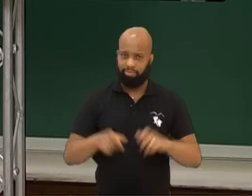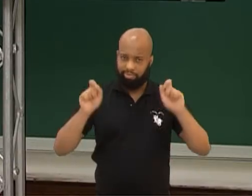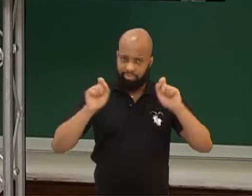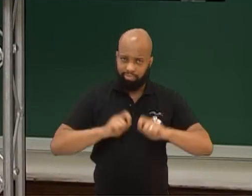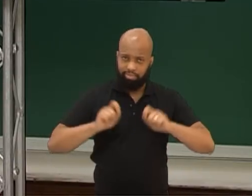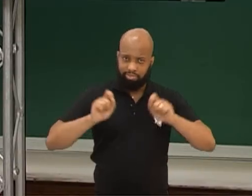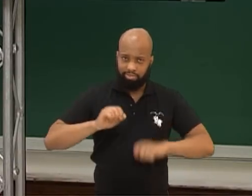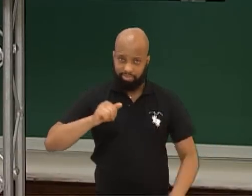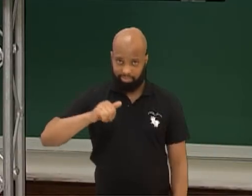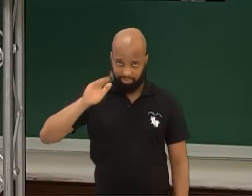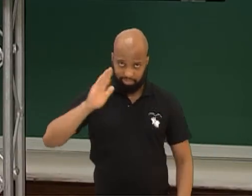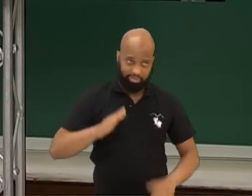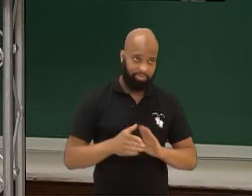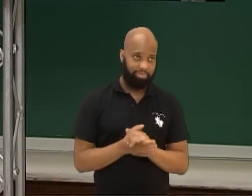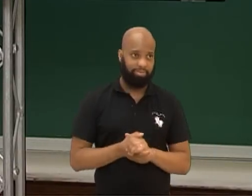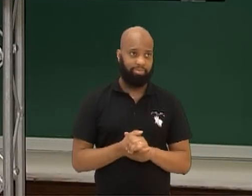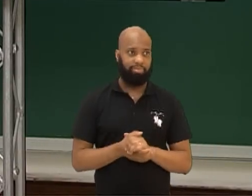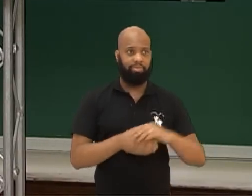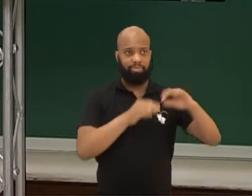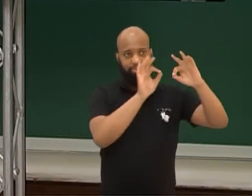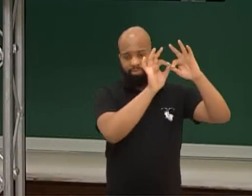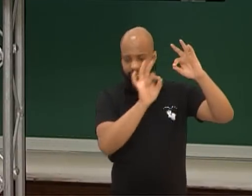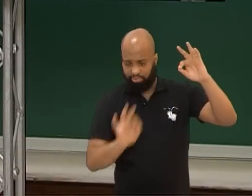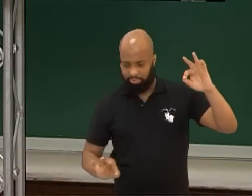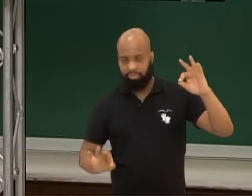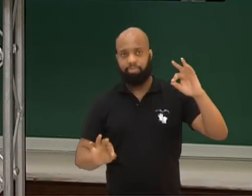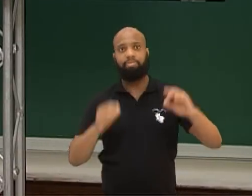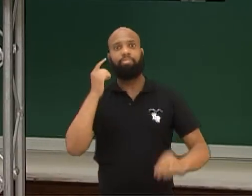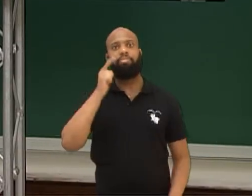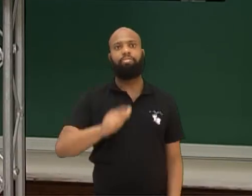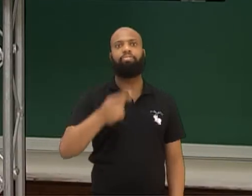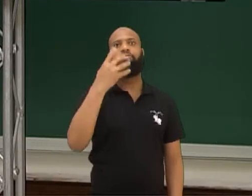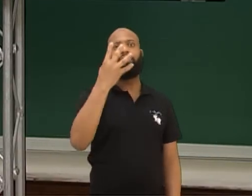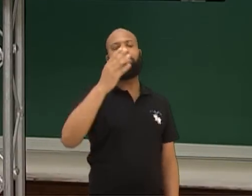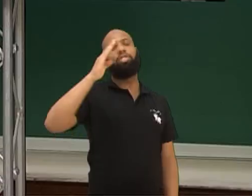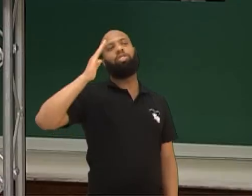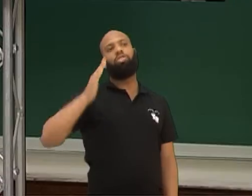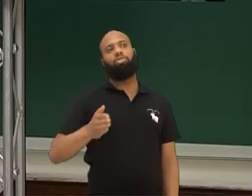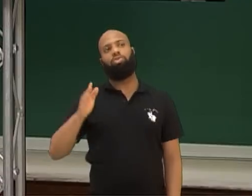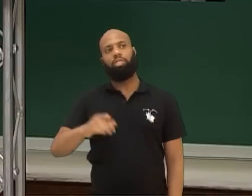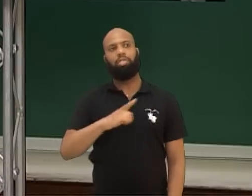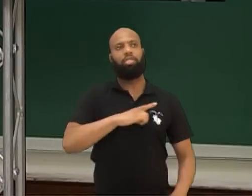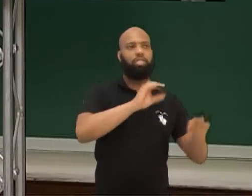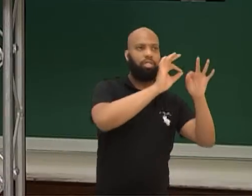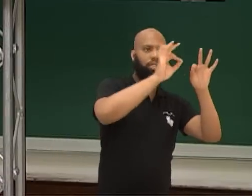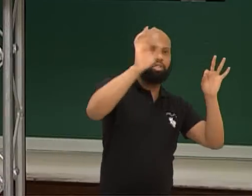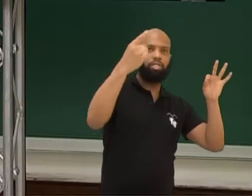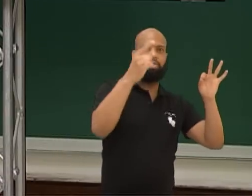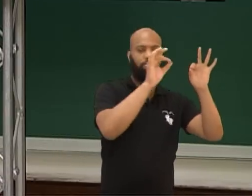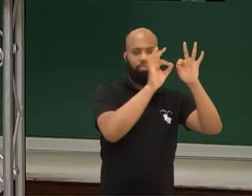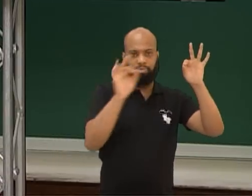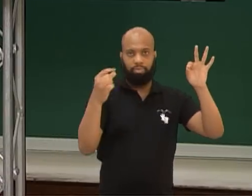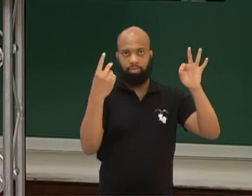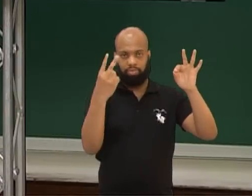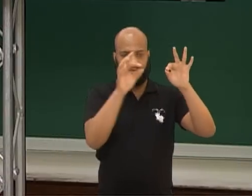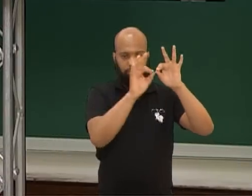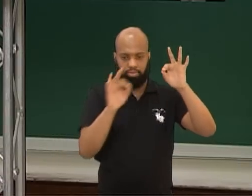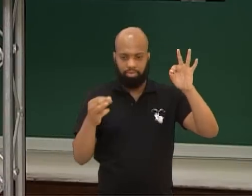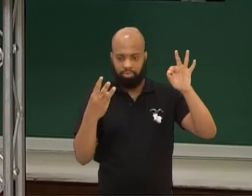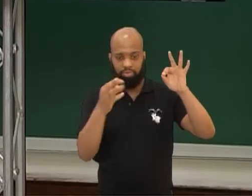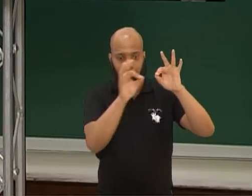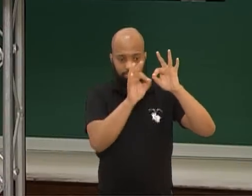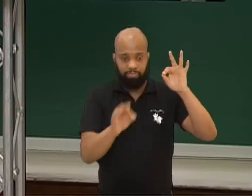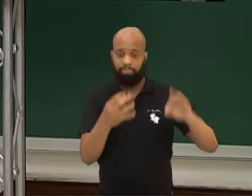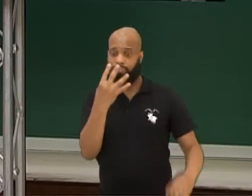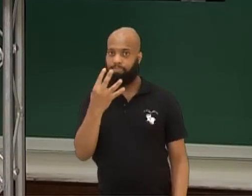para fazer mais? Vamos lá. Opa, já consegui fazer 4 diagonais, ó. Tem 1, 2, 3, 4. Já tem